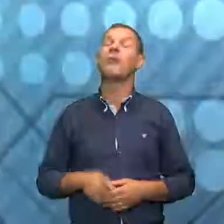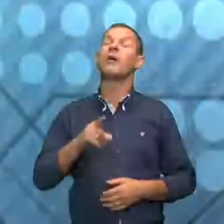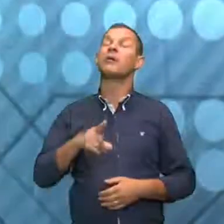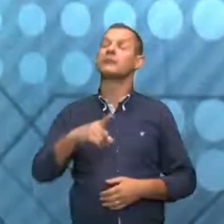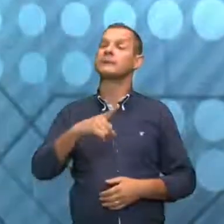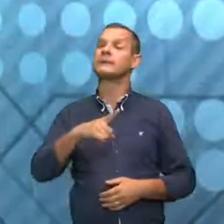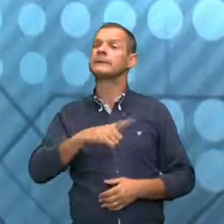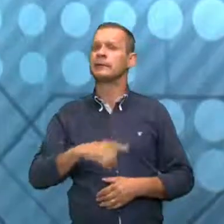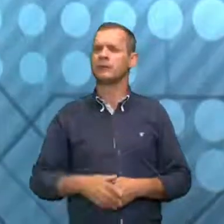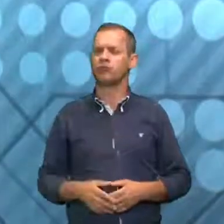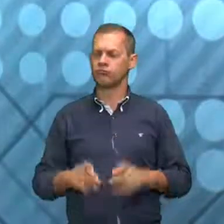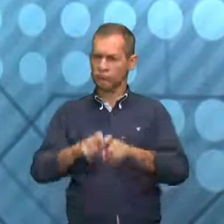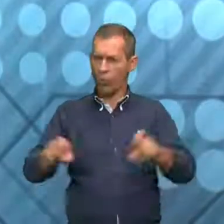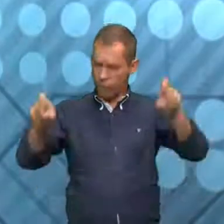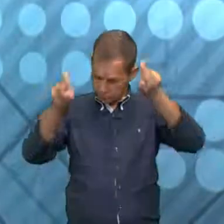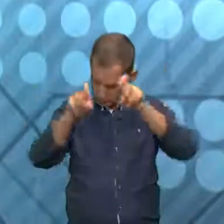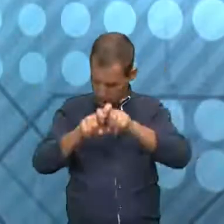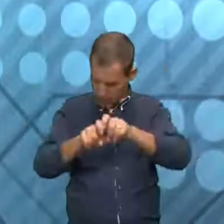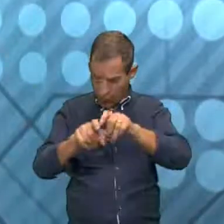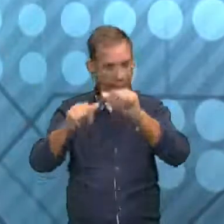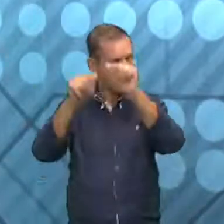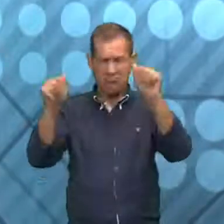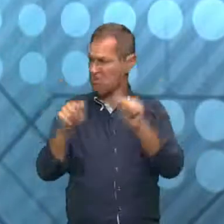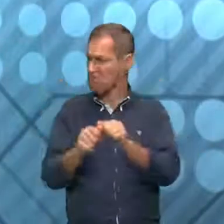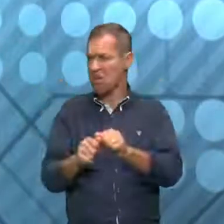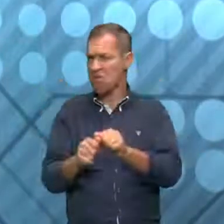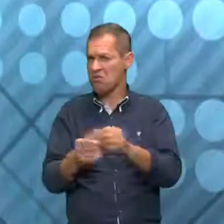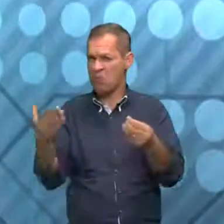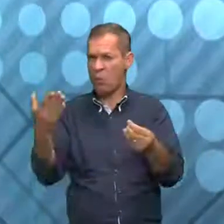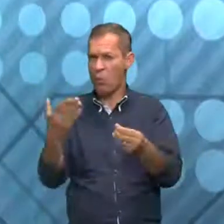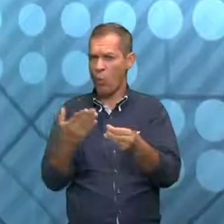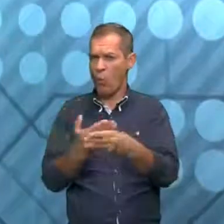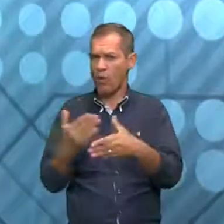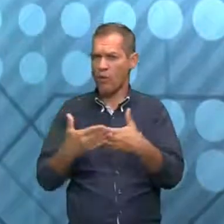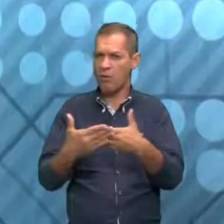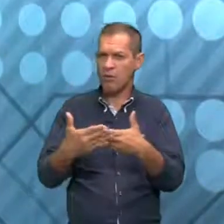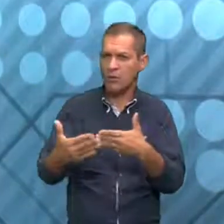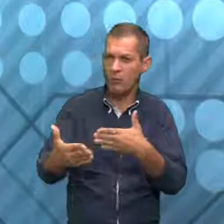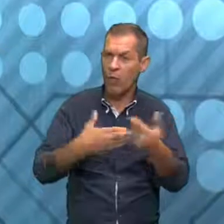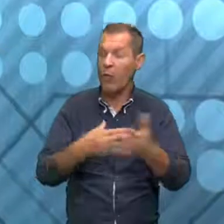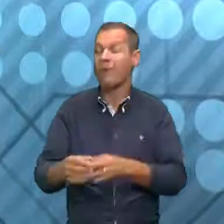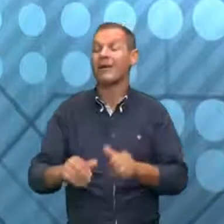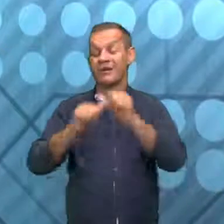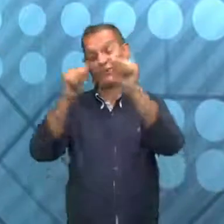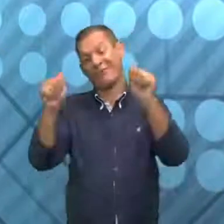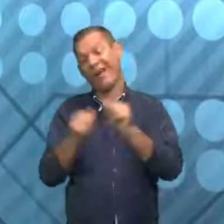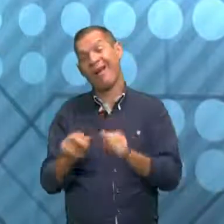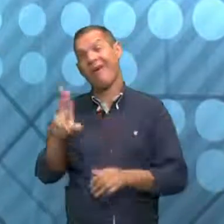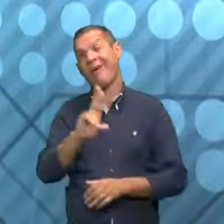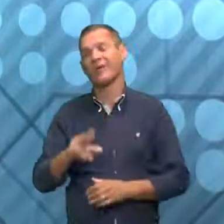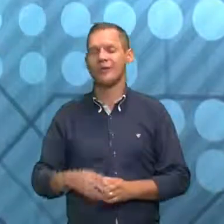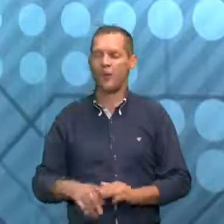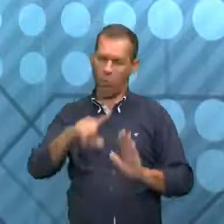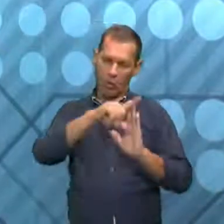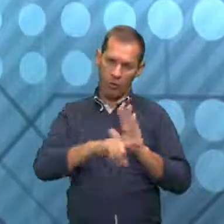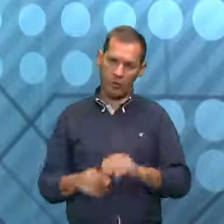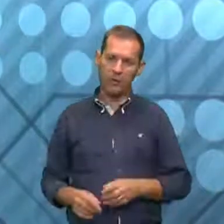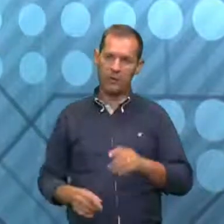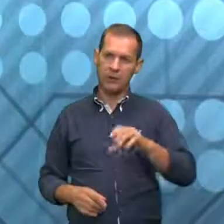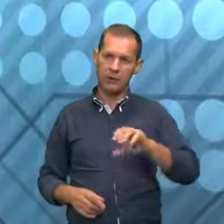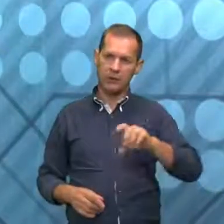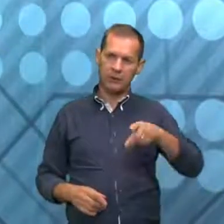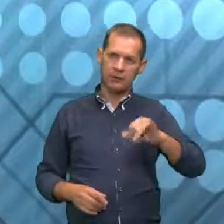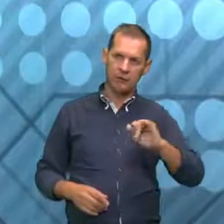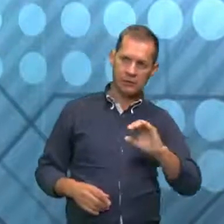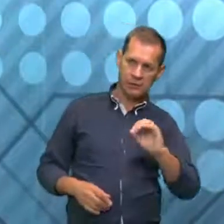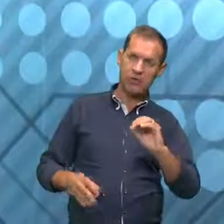você vai pegar no seu computador e vai ser uma imagem, um arquivo qualquer, que aparentemente é uma imagem, mas se você utilizar o programa Xiao, de novo,